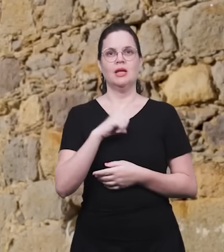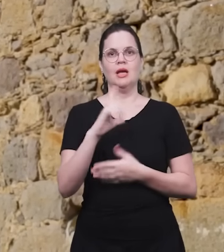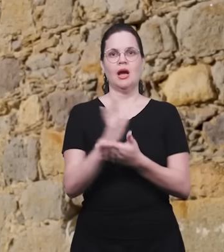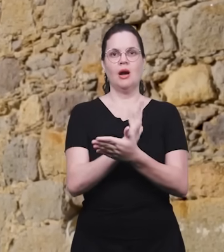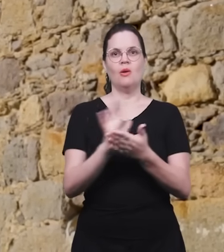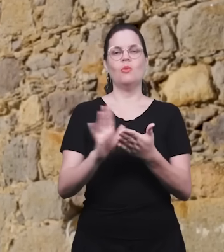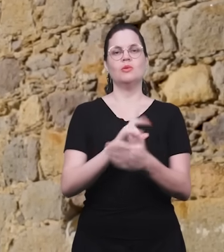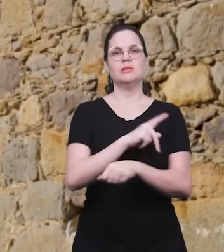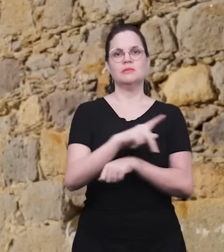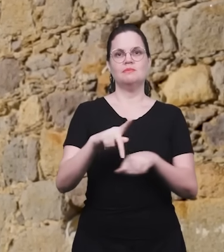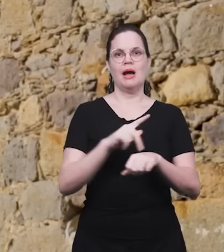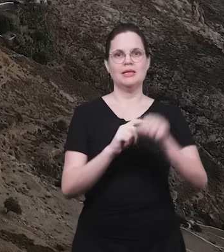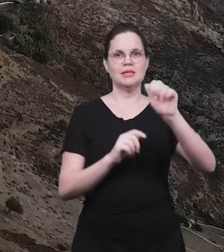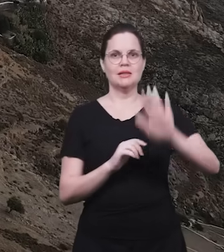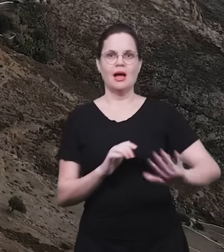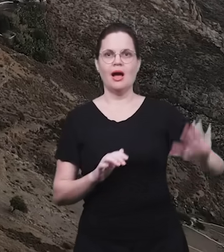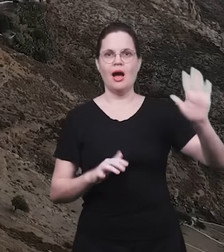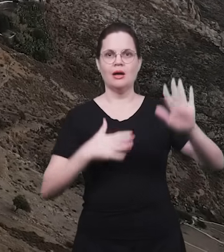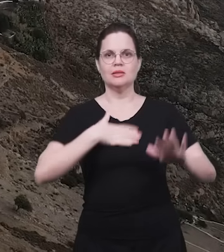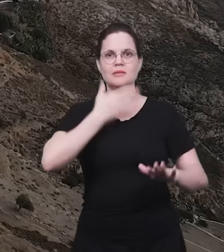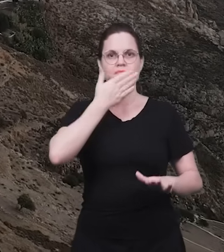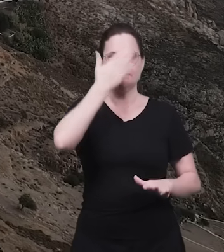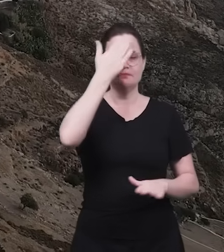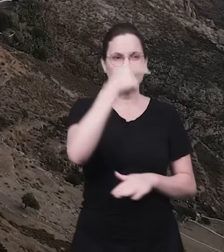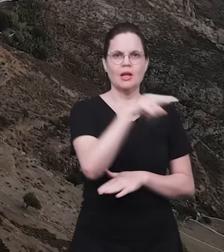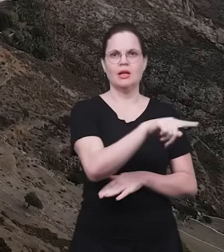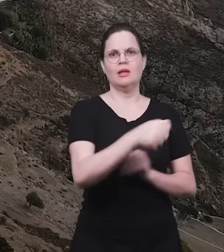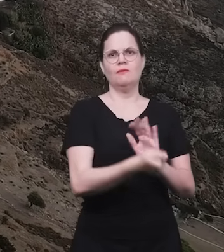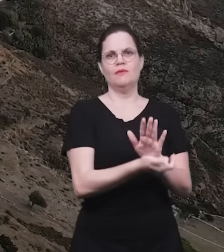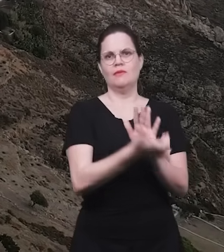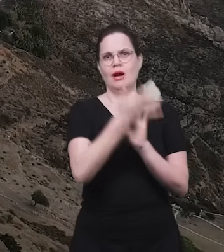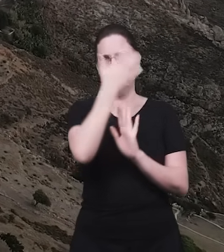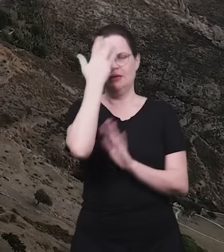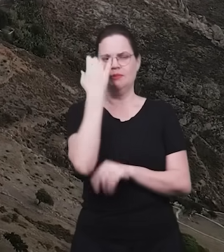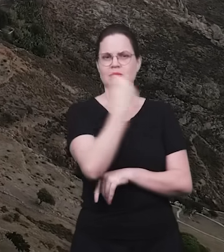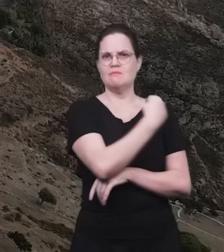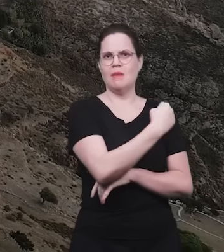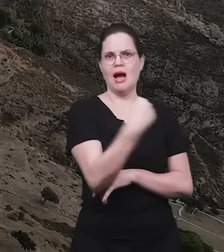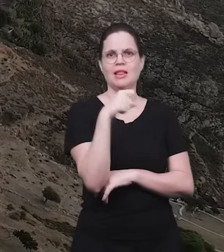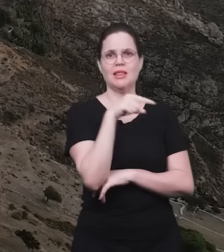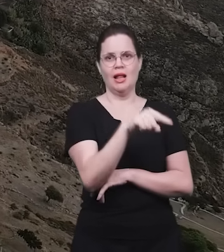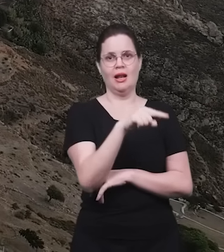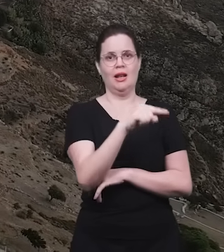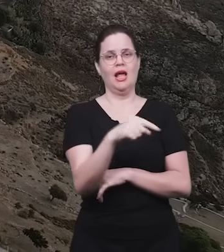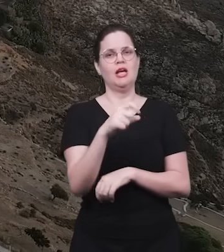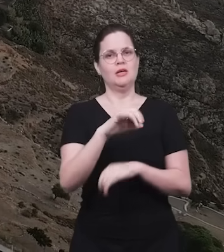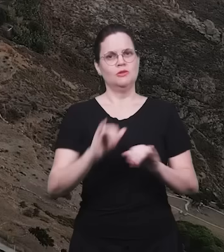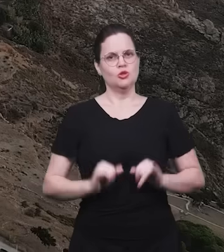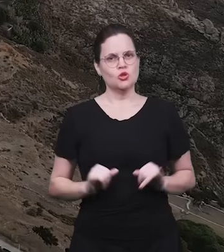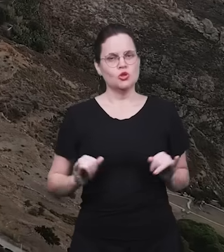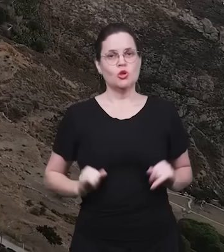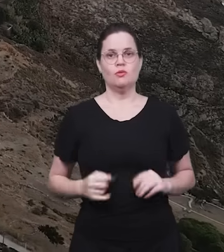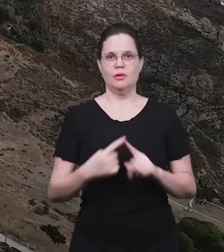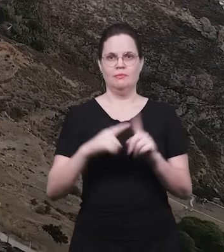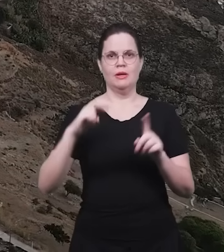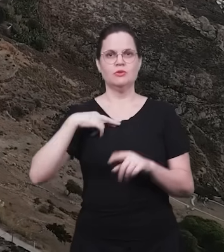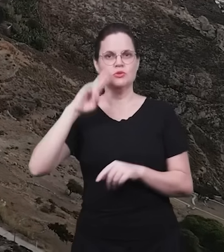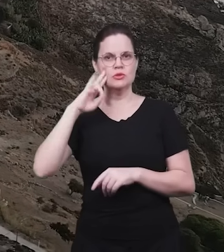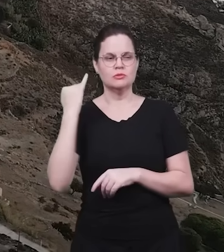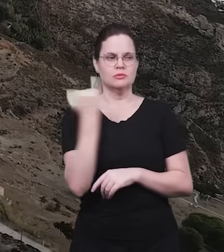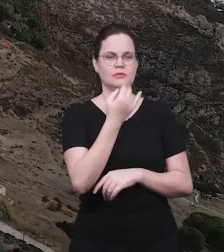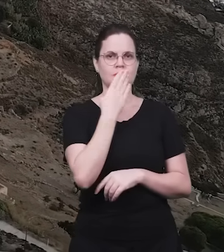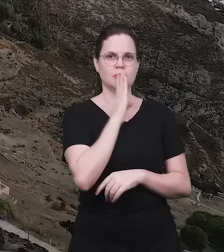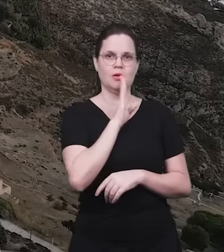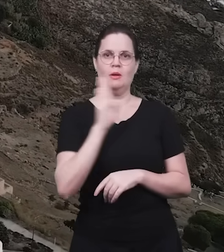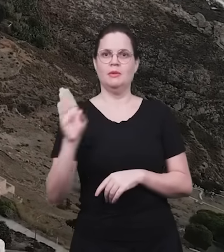dos países do Oriente, quantos são mortos ali, presos, sofrendo. Mas o Senhor tem uma palavra: nunca